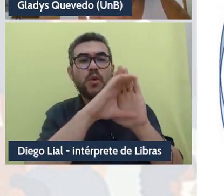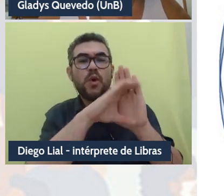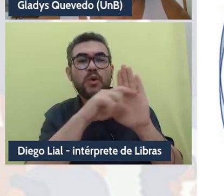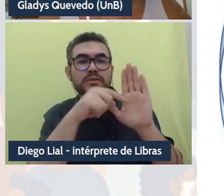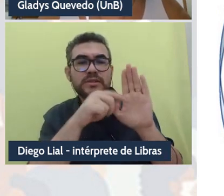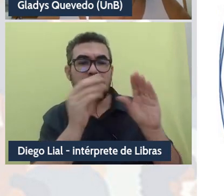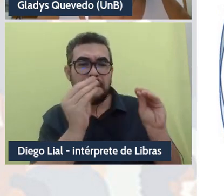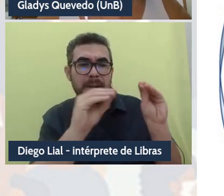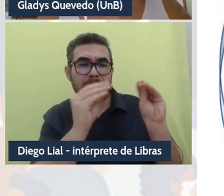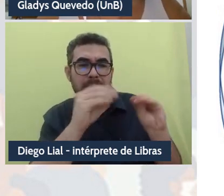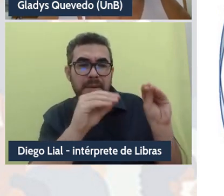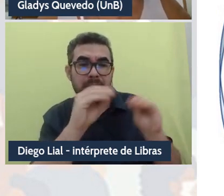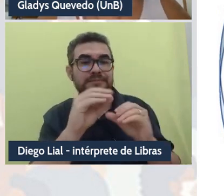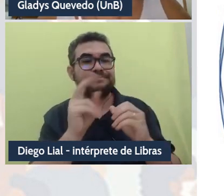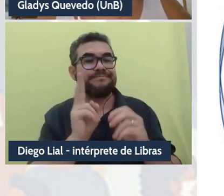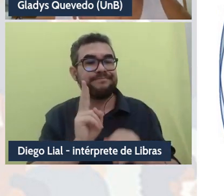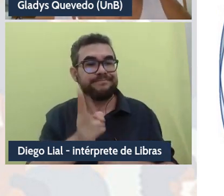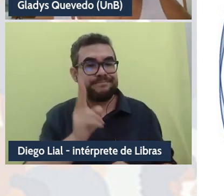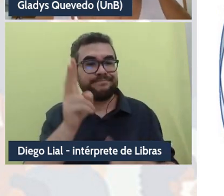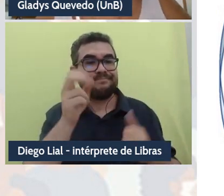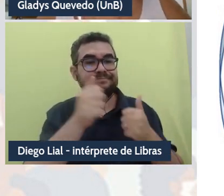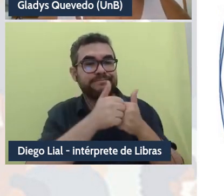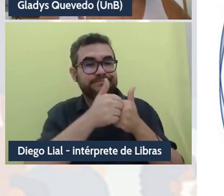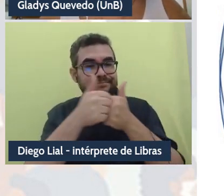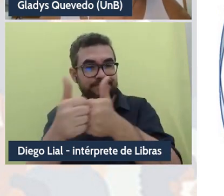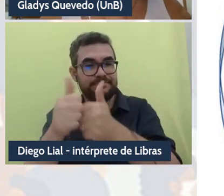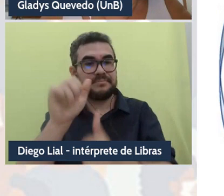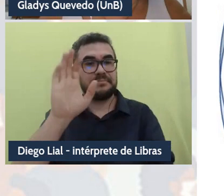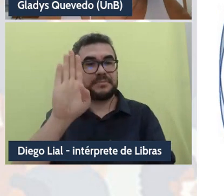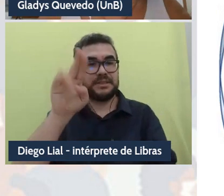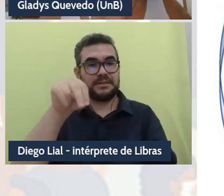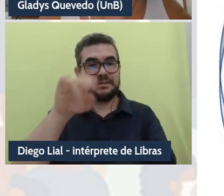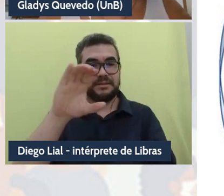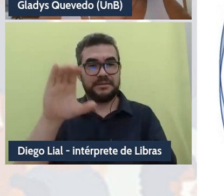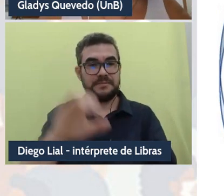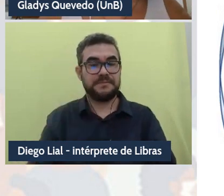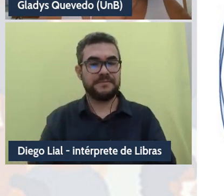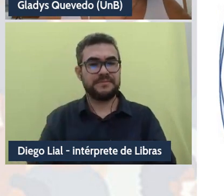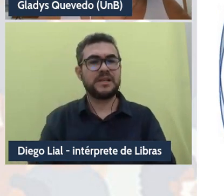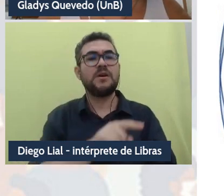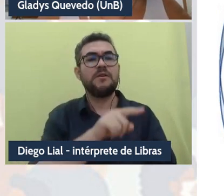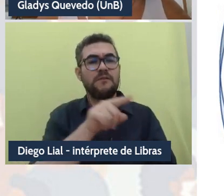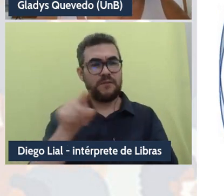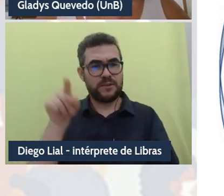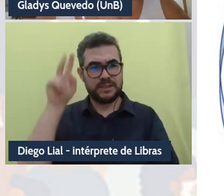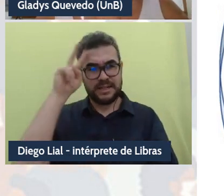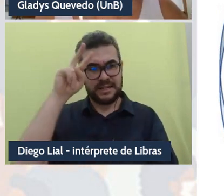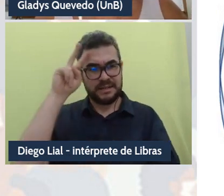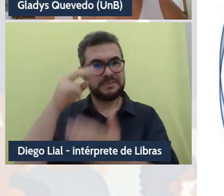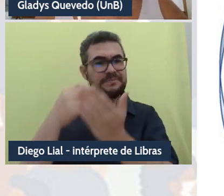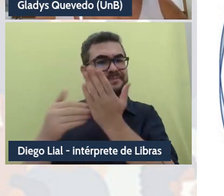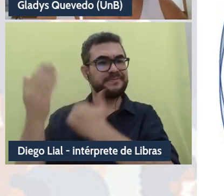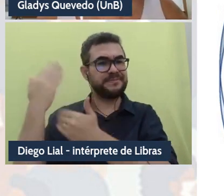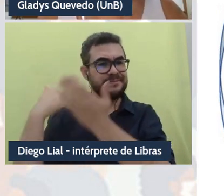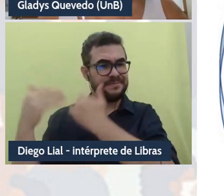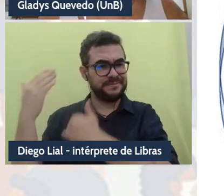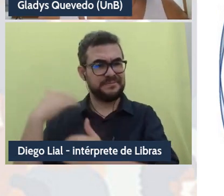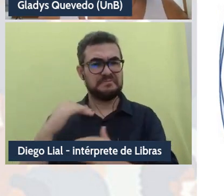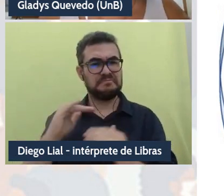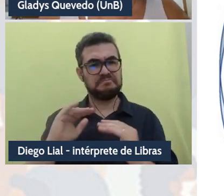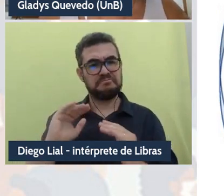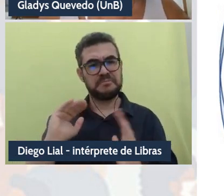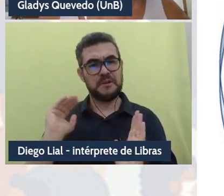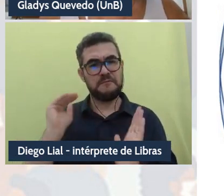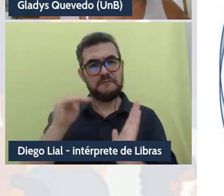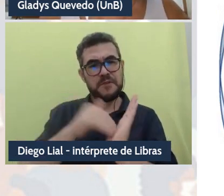né? Vocês devem se lembrar também que na época em que o Enem era exame de saída, né, final dos anos 90,